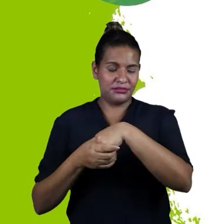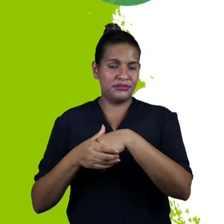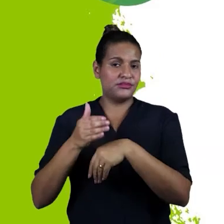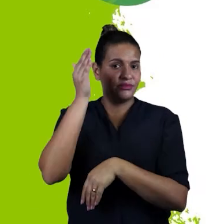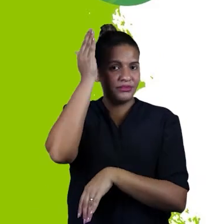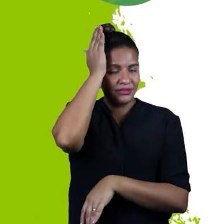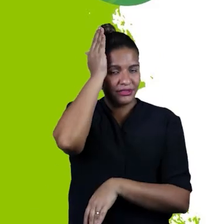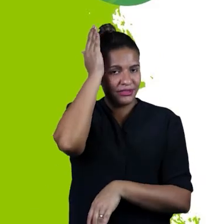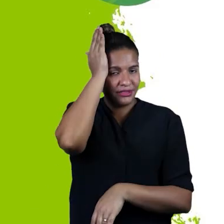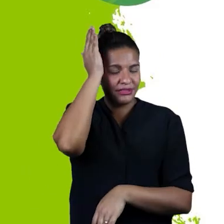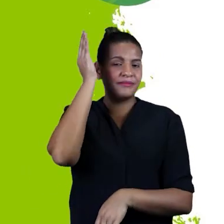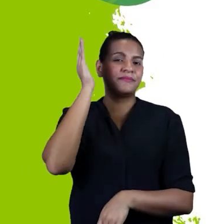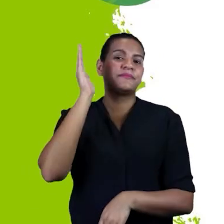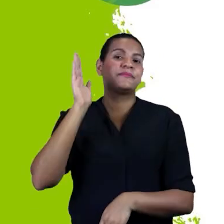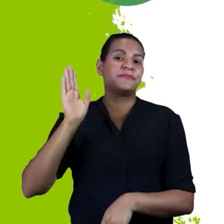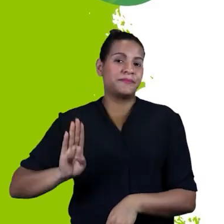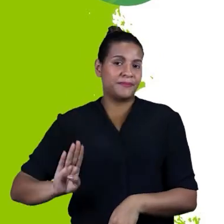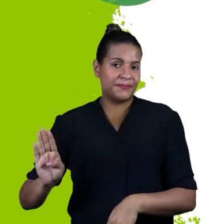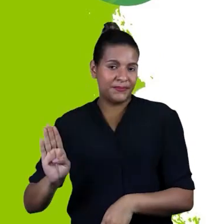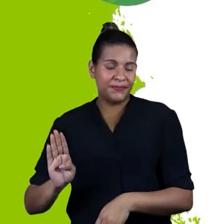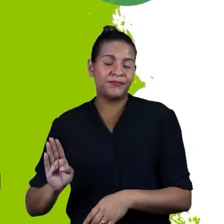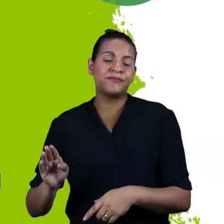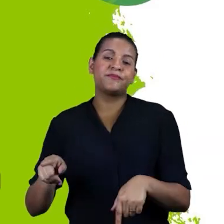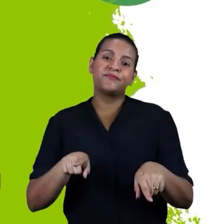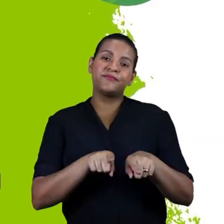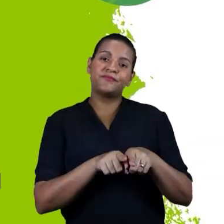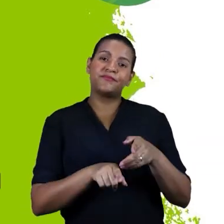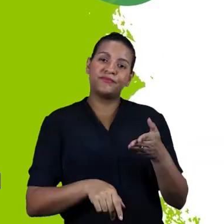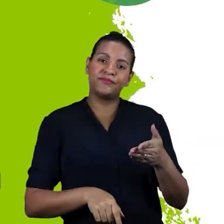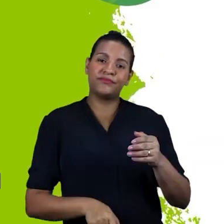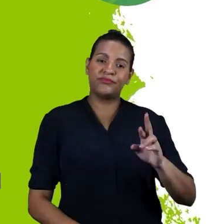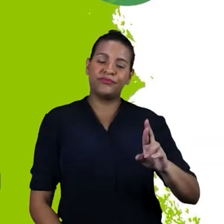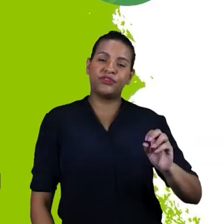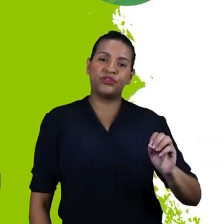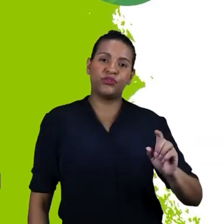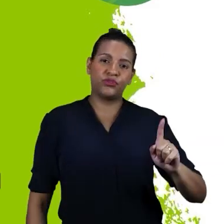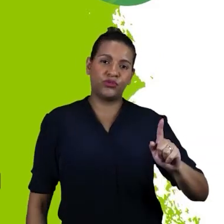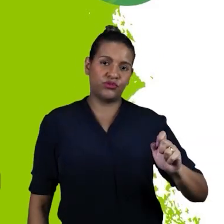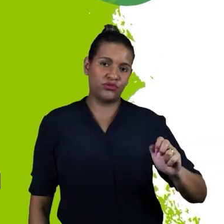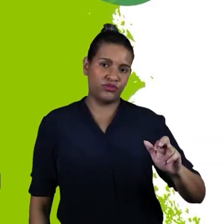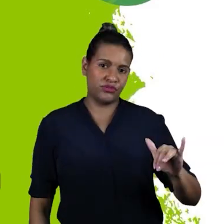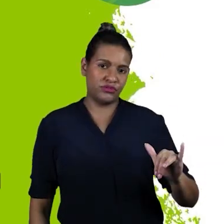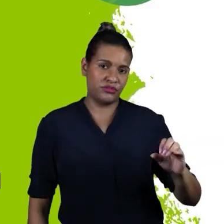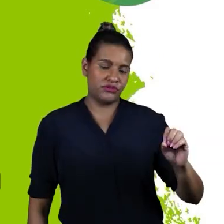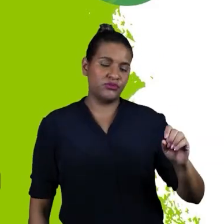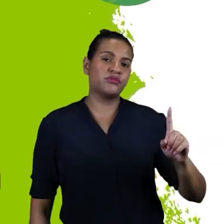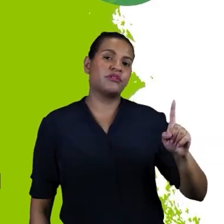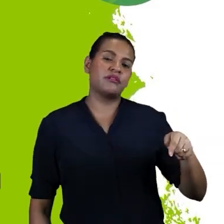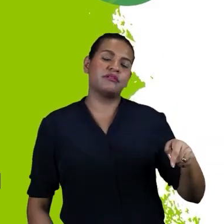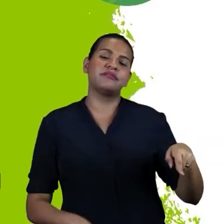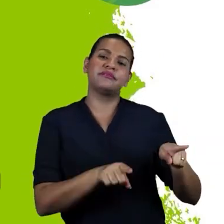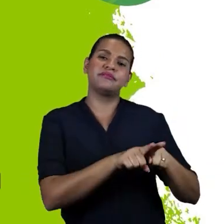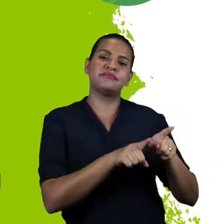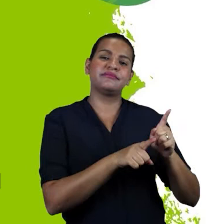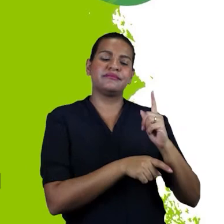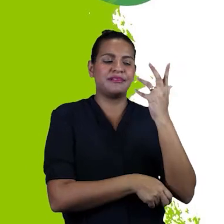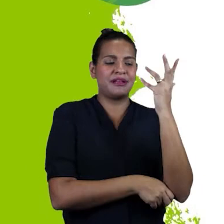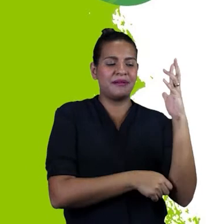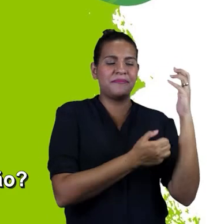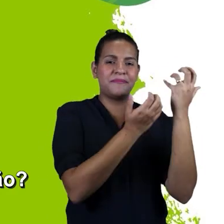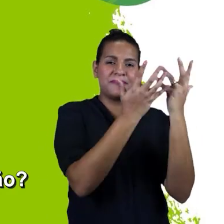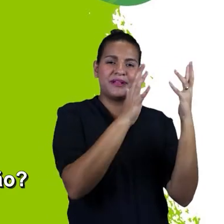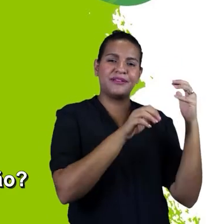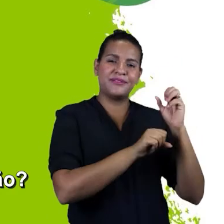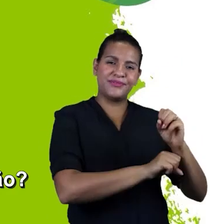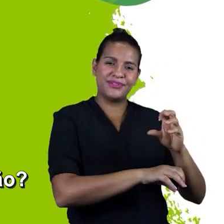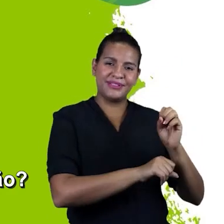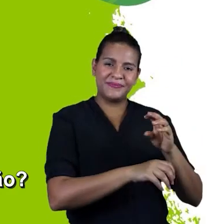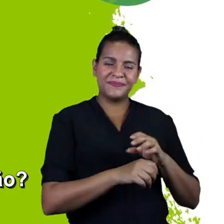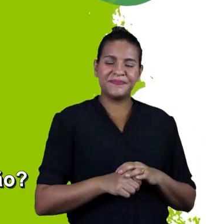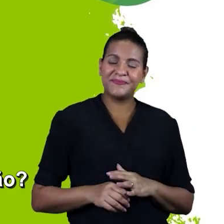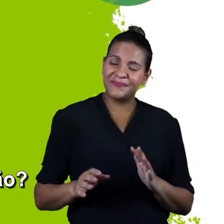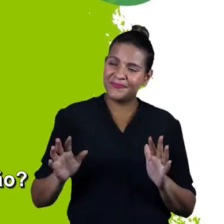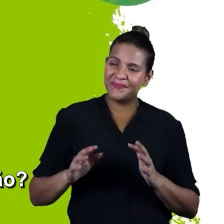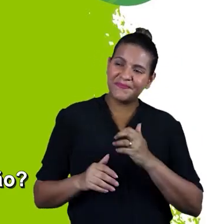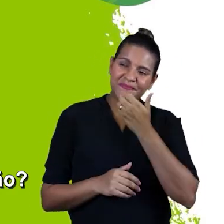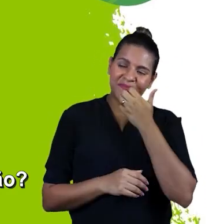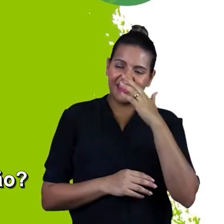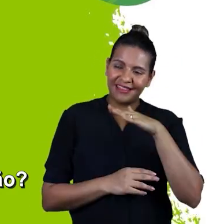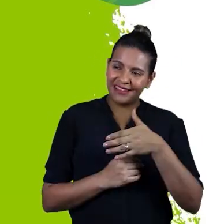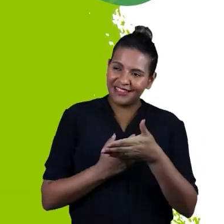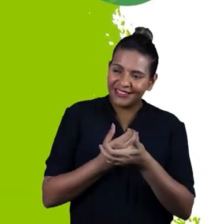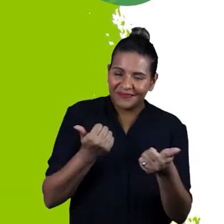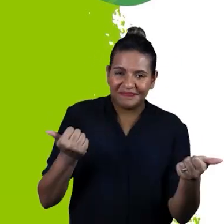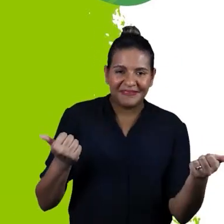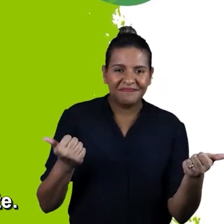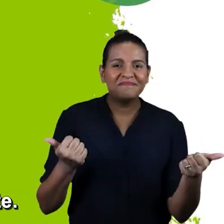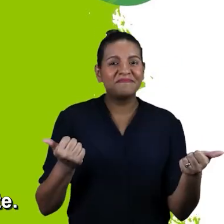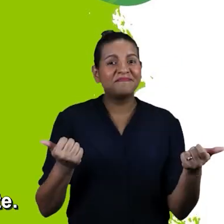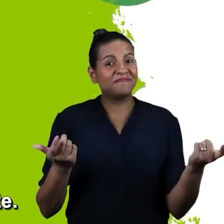Bertioga, e com o Rogério Xing, agente de Educação Ambiental do SESC Bertioga também. Boa tarde, como é que vocês estão? Tudo